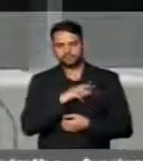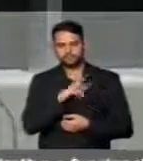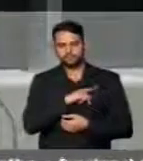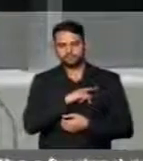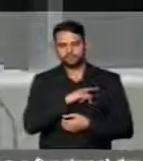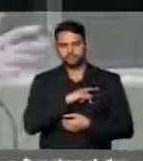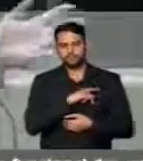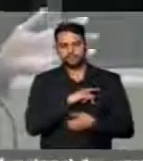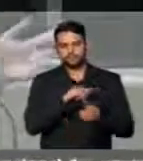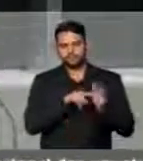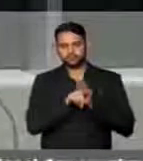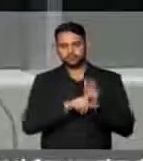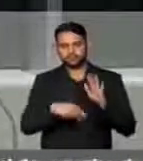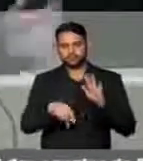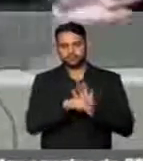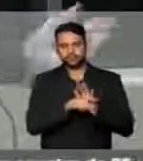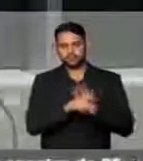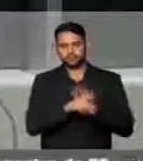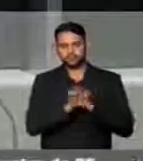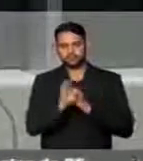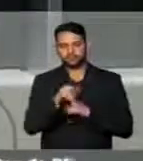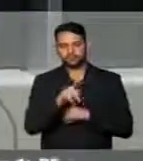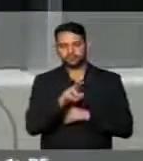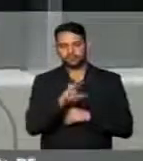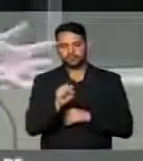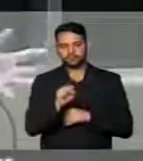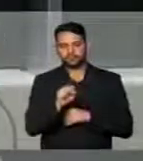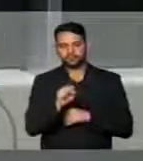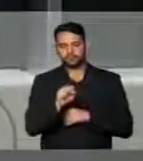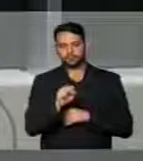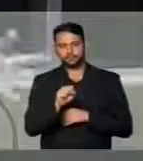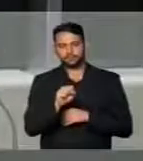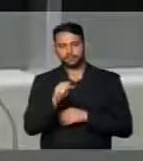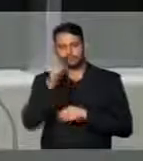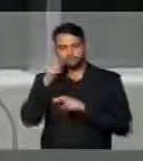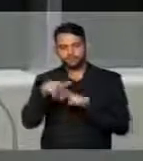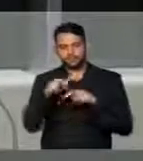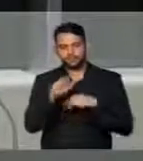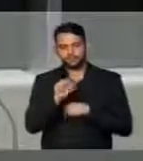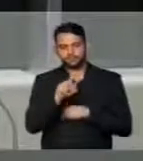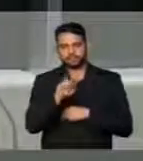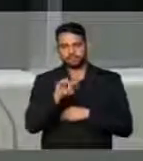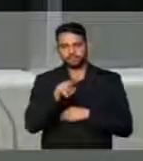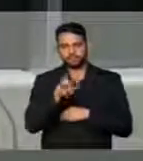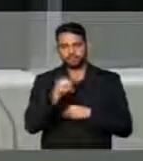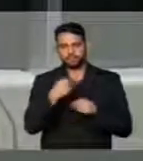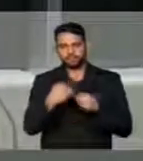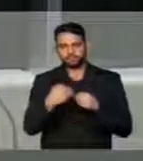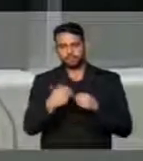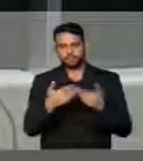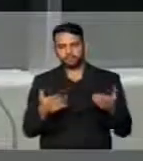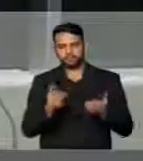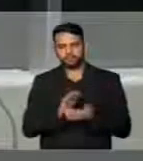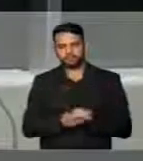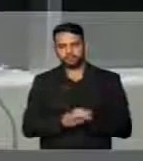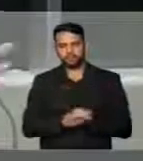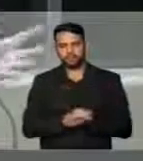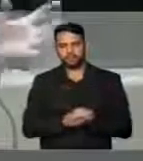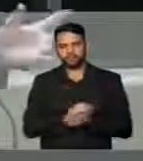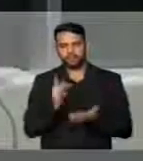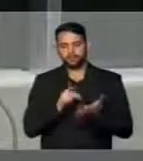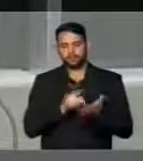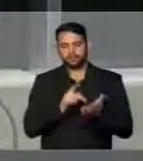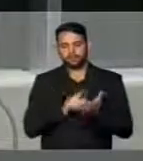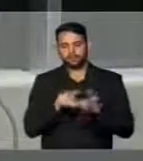Público, suspeitas de ser proprietário de um triplex, de um sítio em Atibaia. Como é que o ato... Qual o